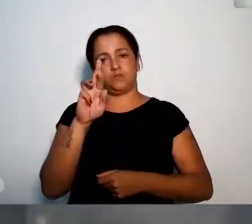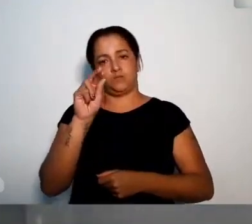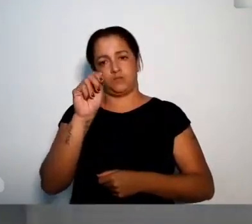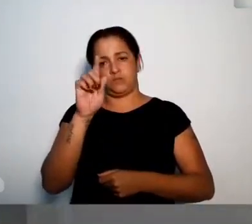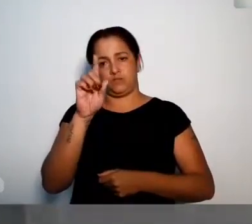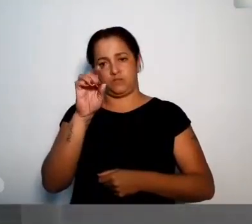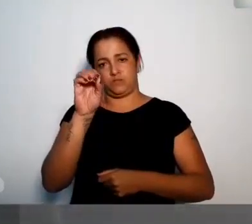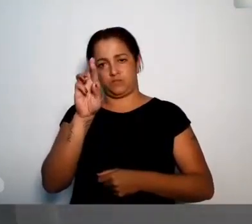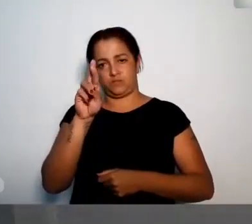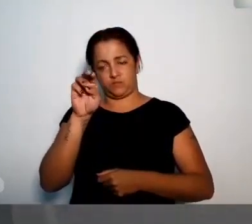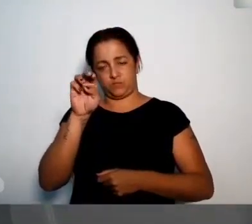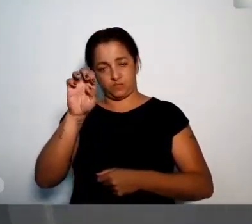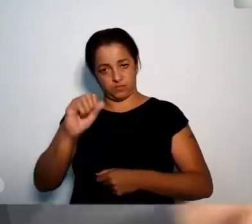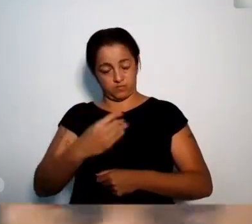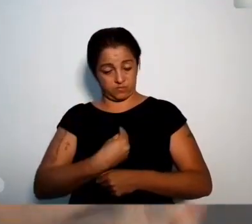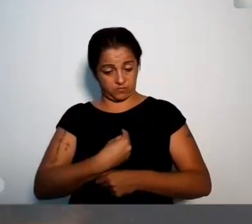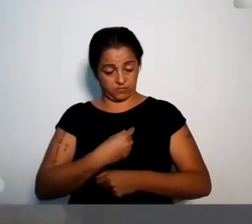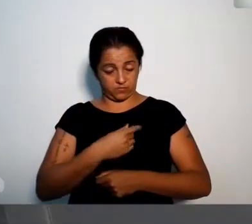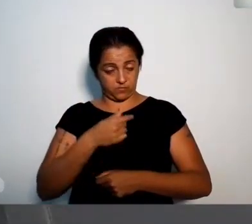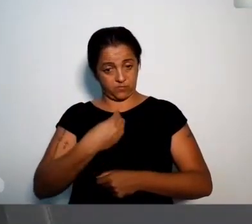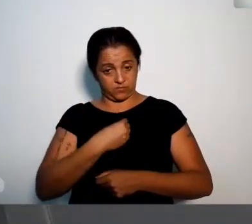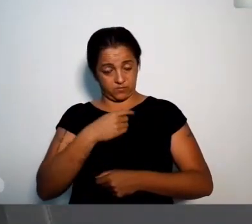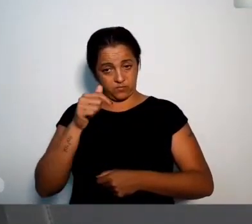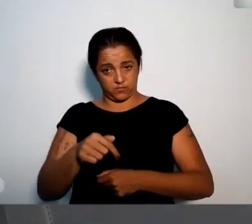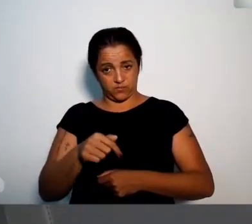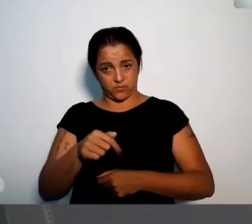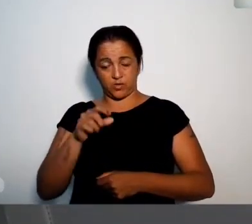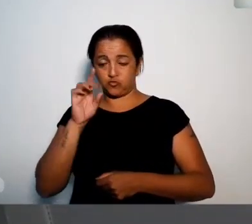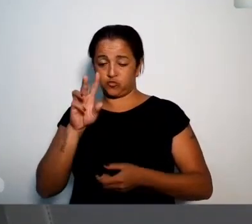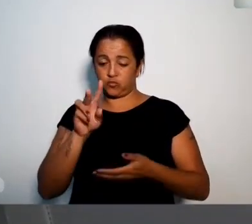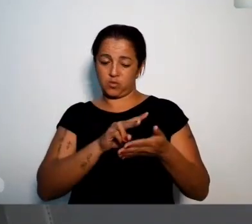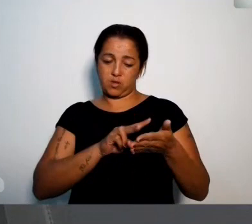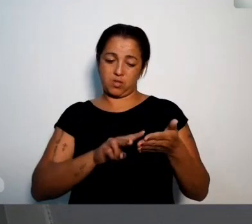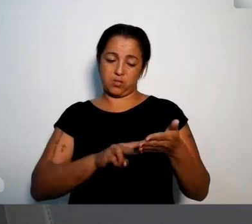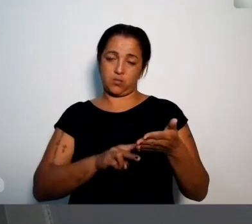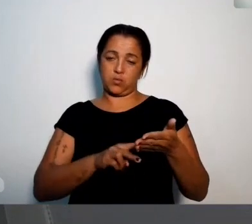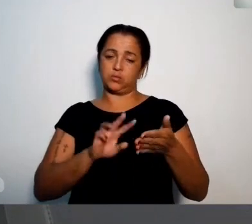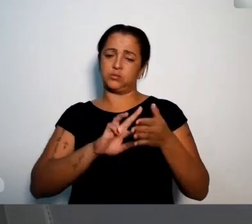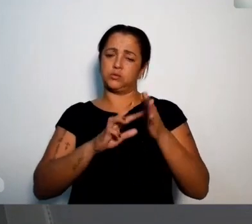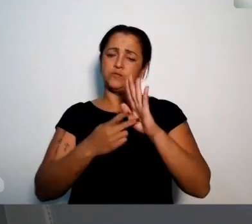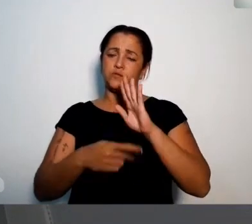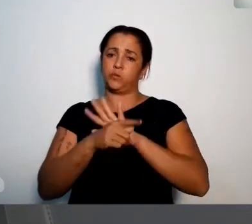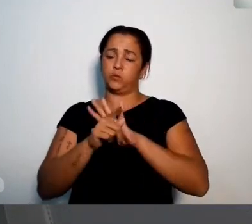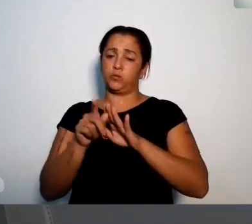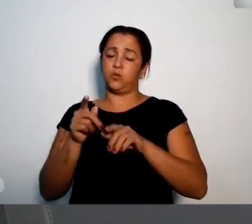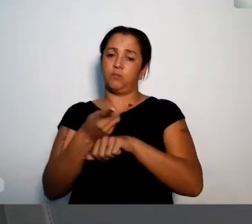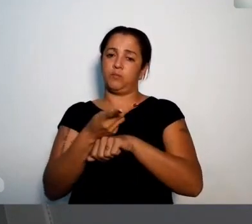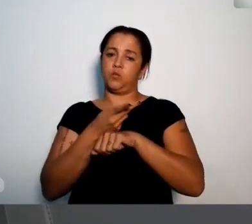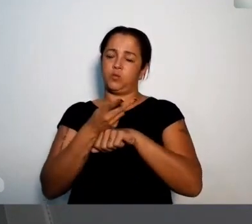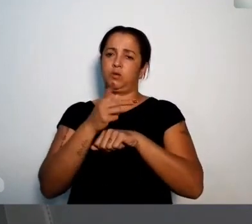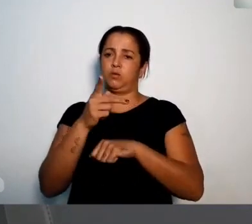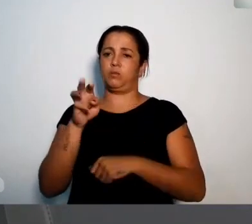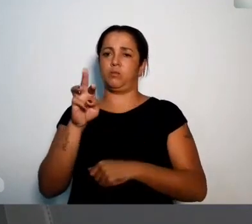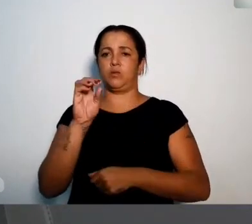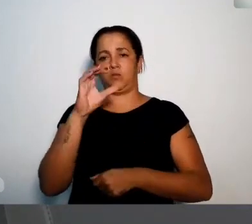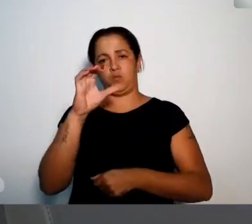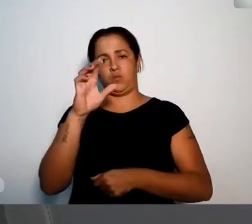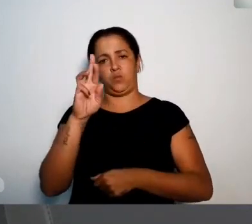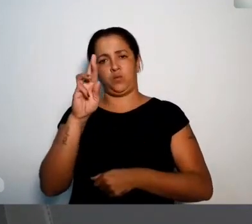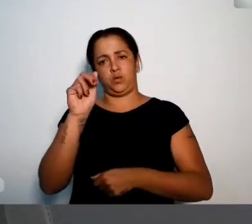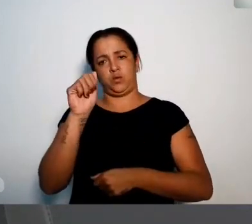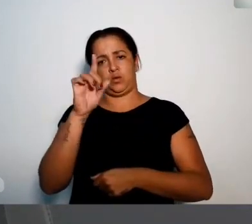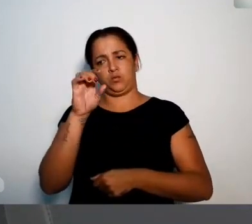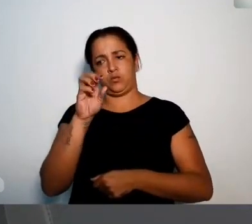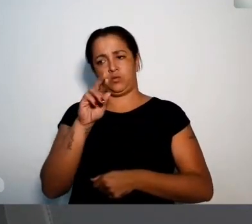vou tecer uma pequena leitura aqui do que é a Procuradoria, porque as pessoas, de repente, que estão nos seus lares, ouvem falar